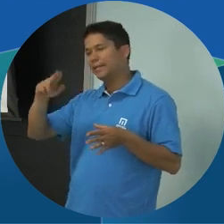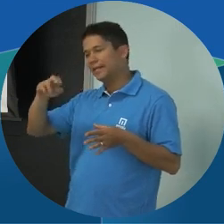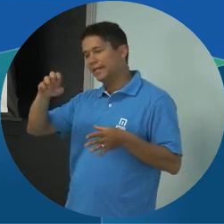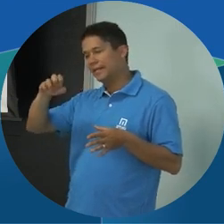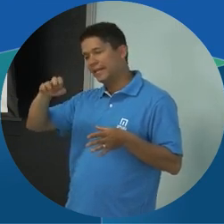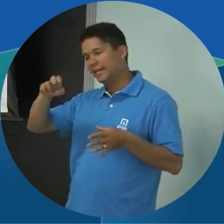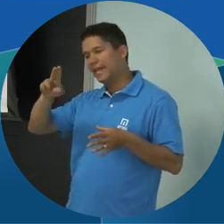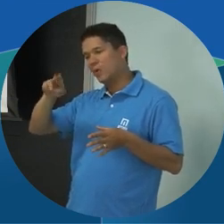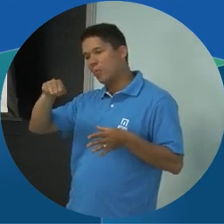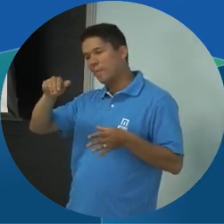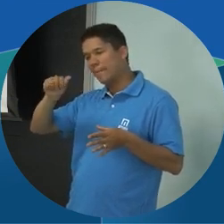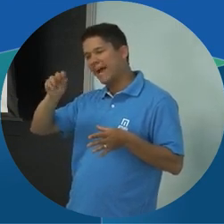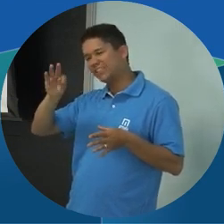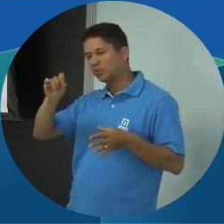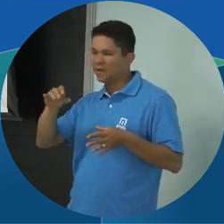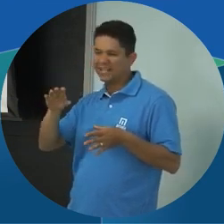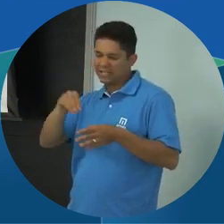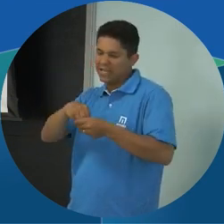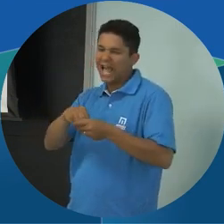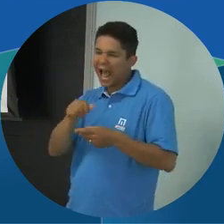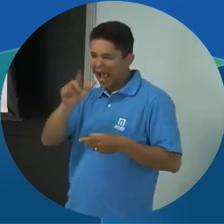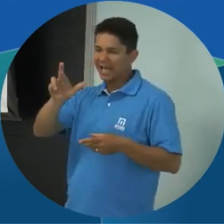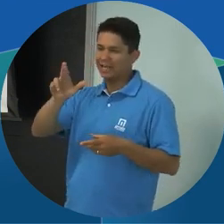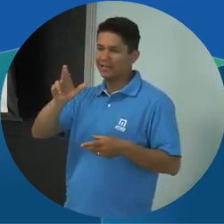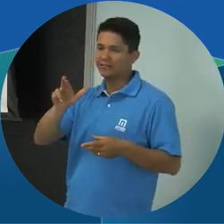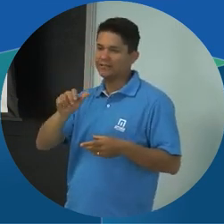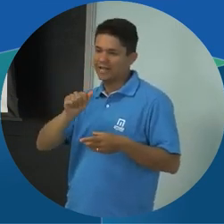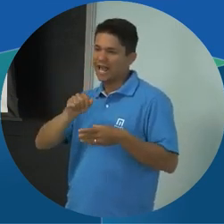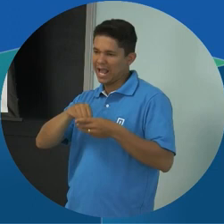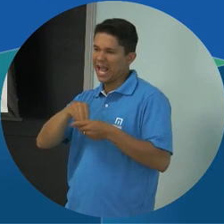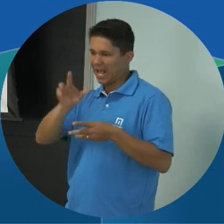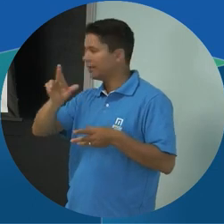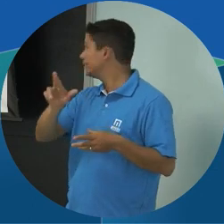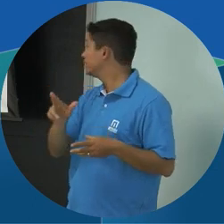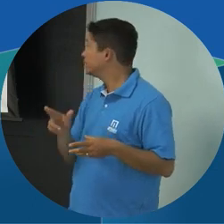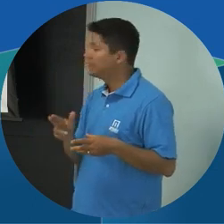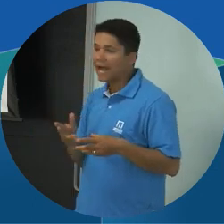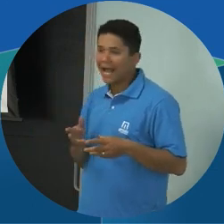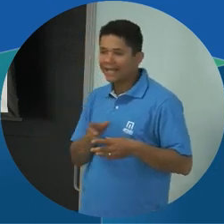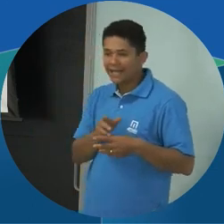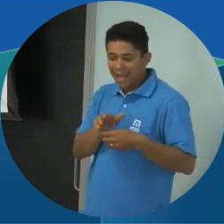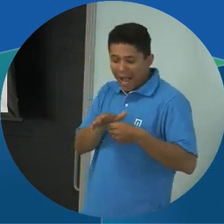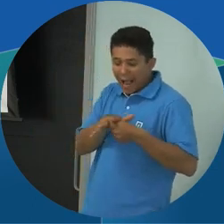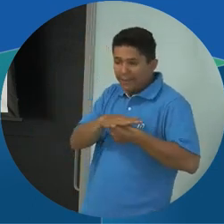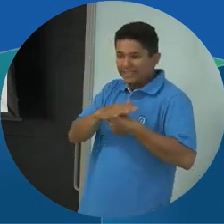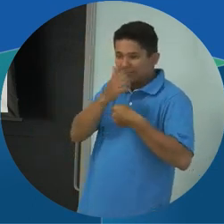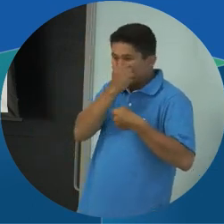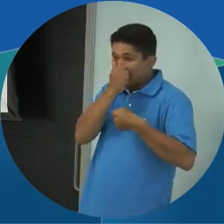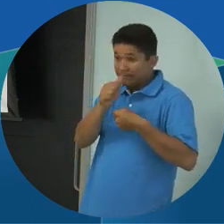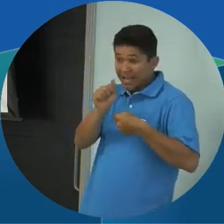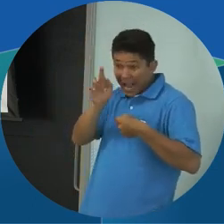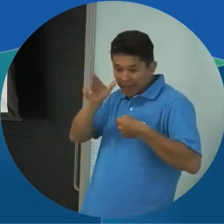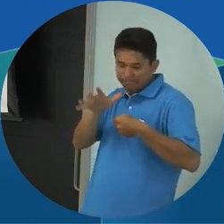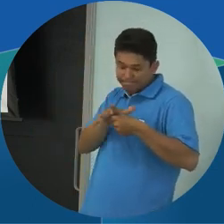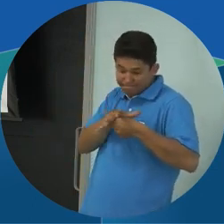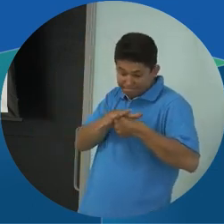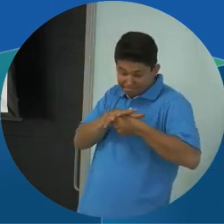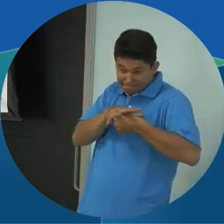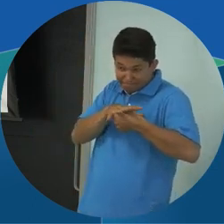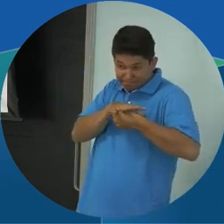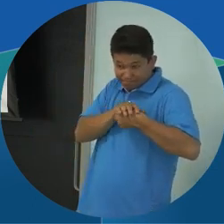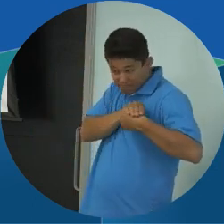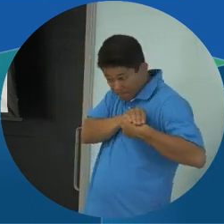pistola com acionamento pneumático, tá? Onde eu uso a pressão de ar comprimido para fazer o acionamento do fluxo de